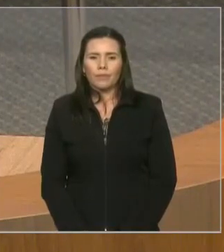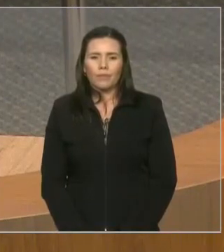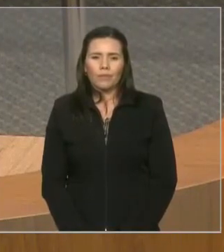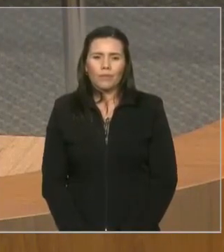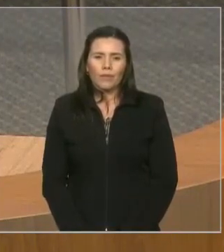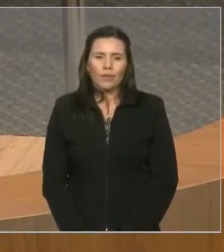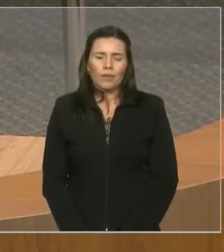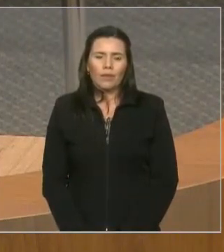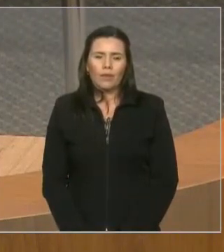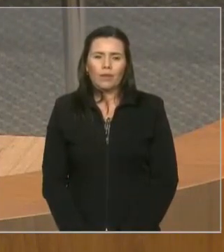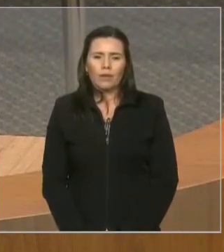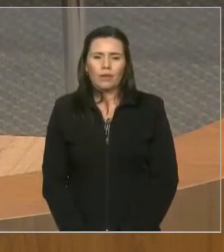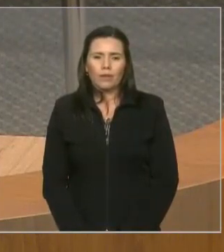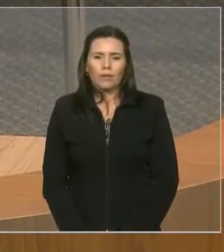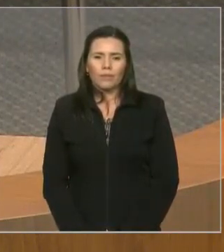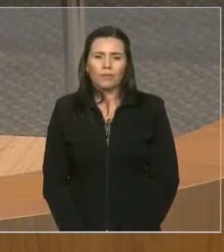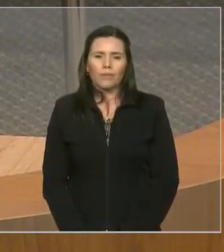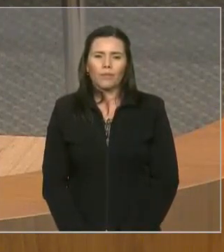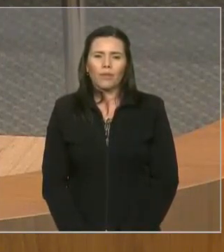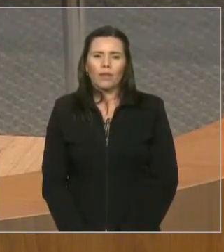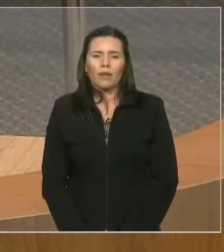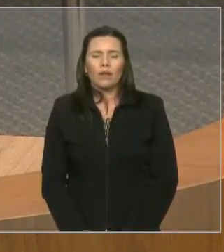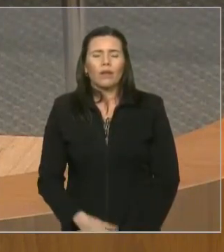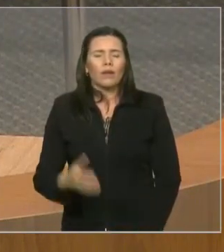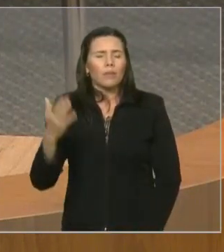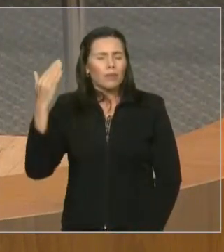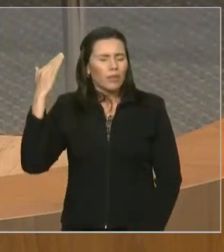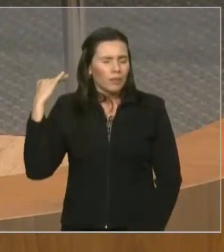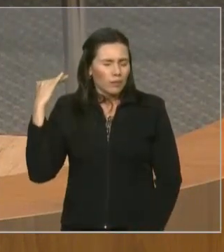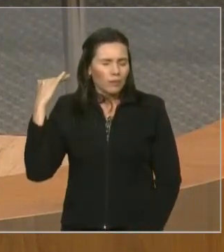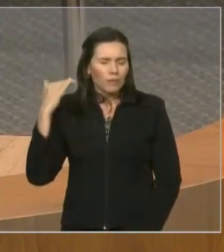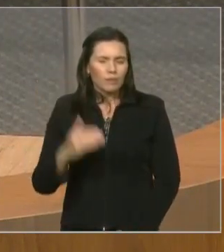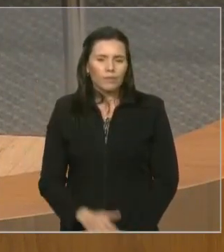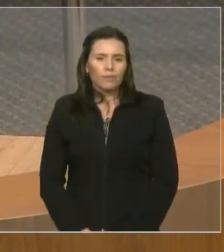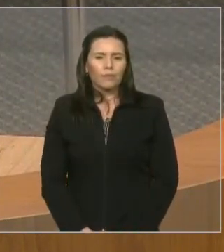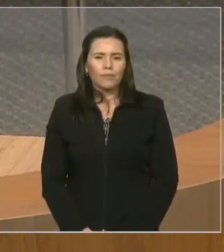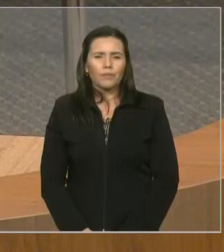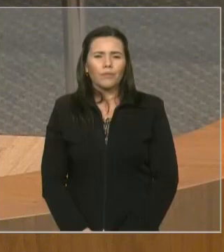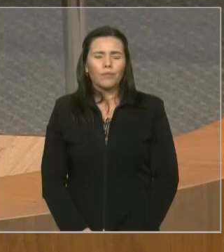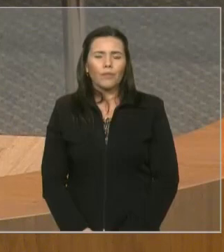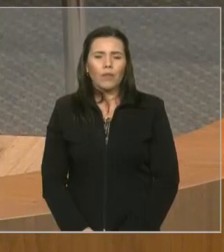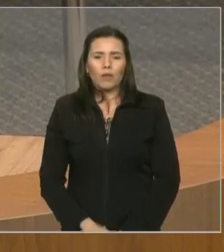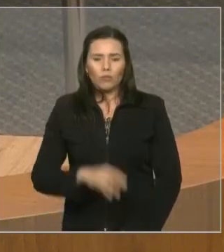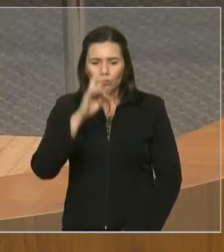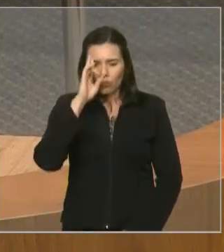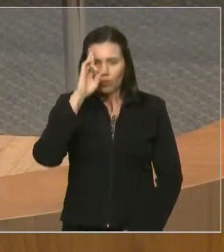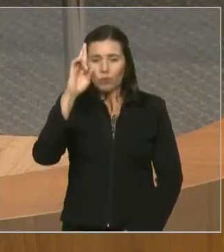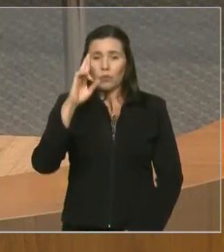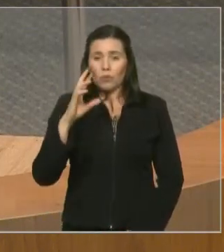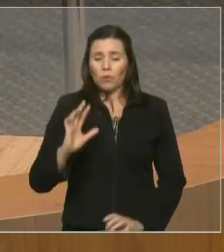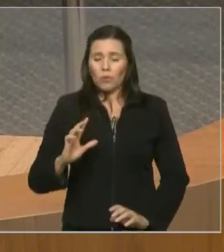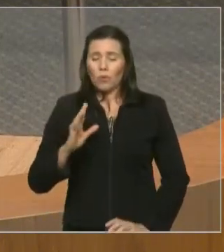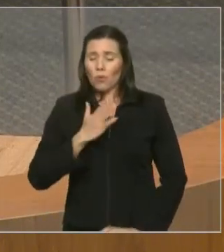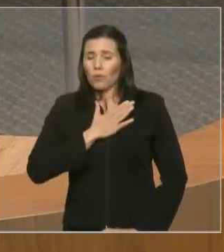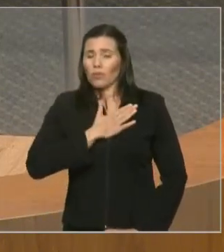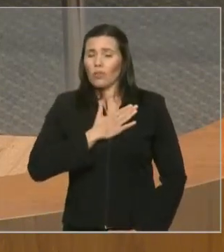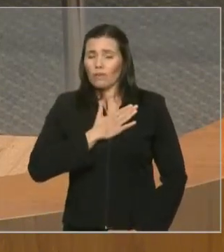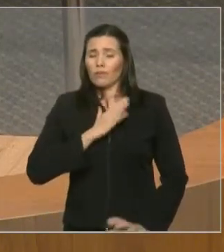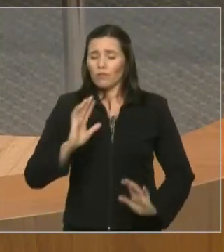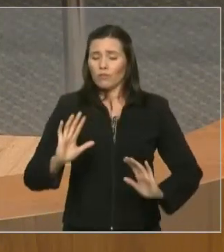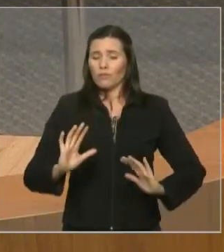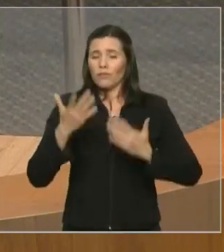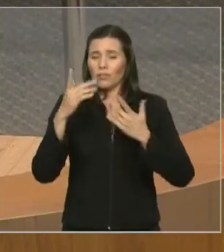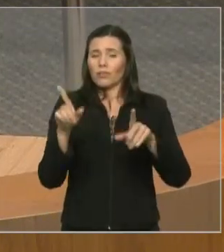Cochrane, quando esteve aqui nas Guerras da Independência, gostava de festa e de mulheres bonitas. E lá que se